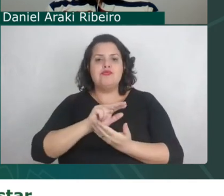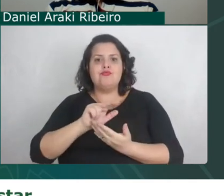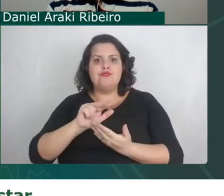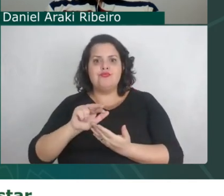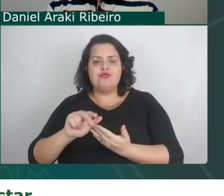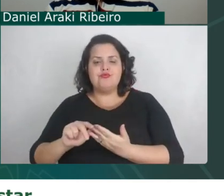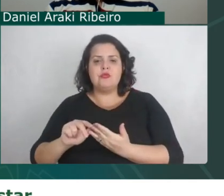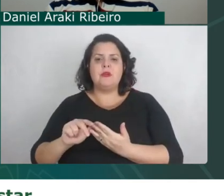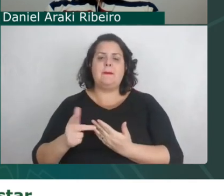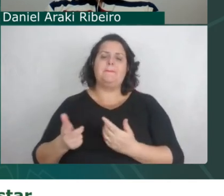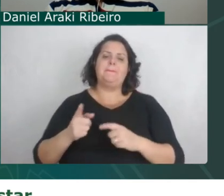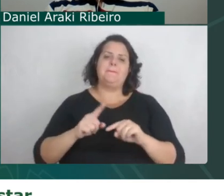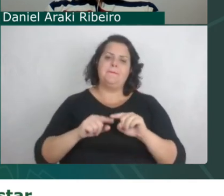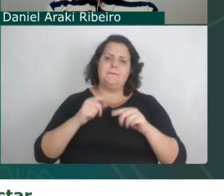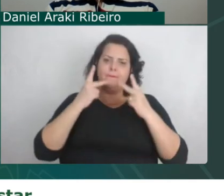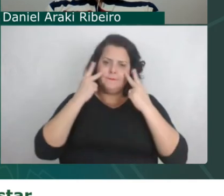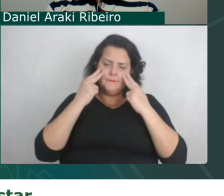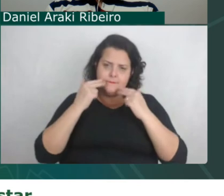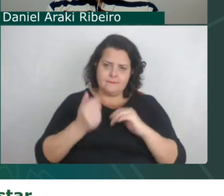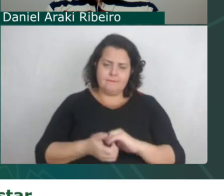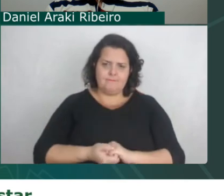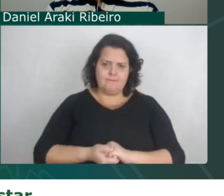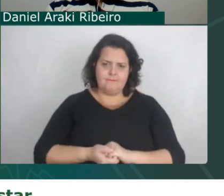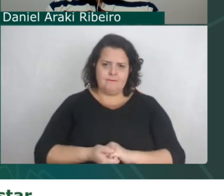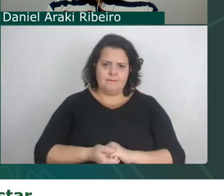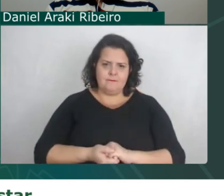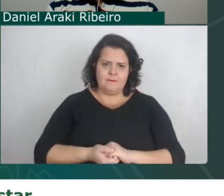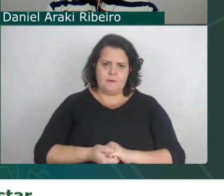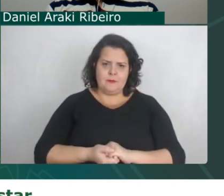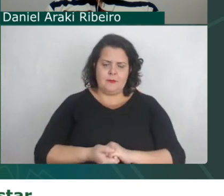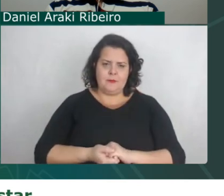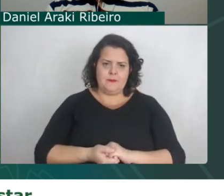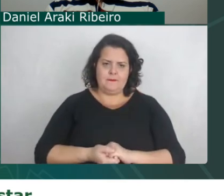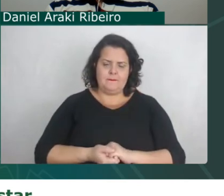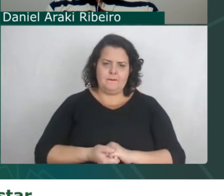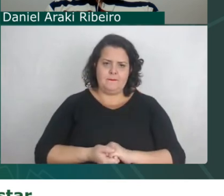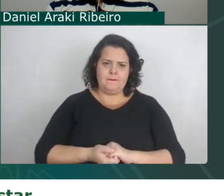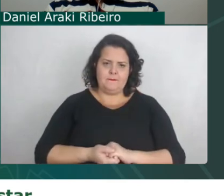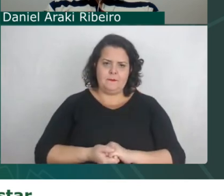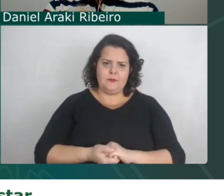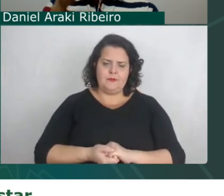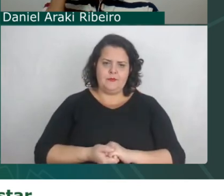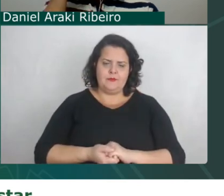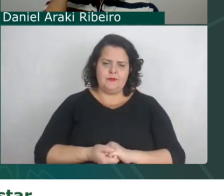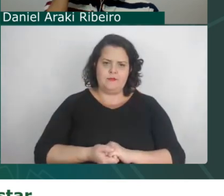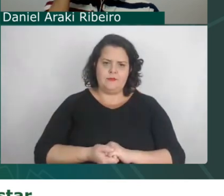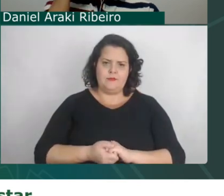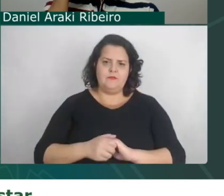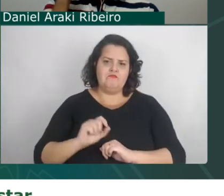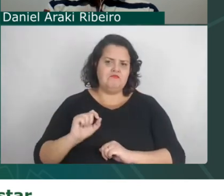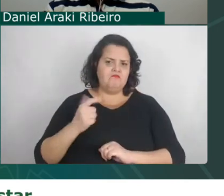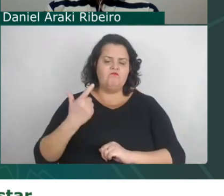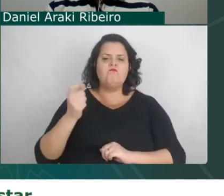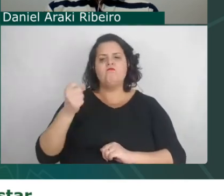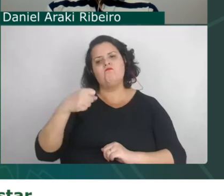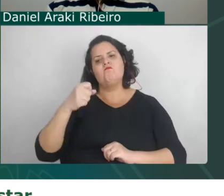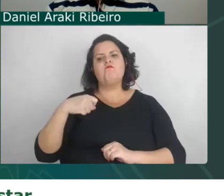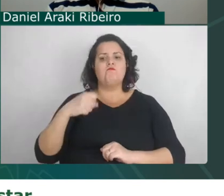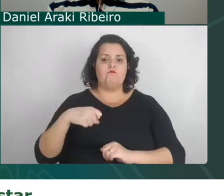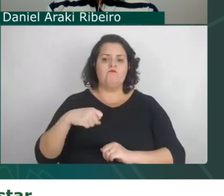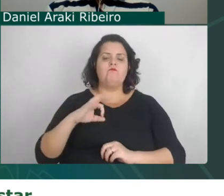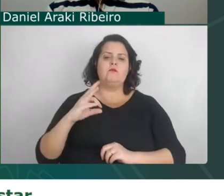sei se era isso, se foi bem essa pergunta que você fez. Mas, sim, evidentemente, os corantes naturais,